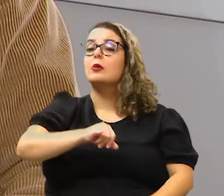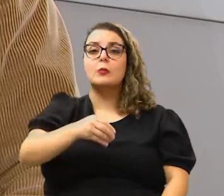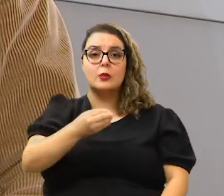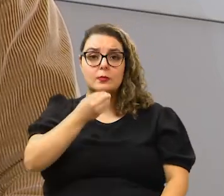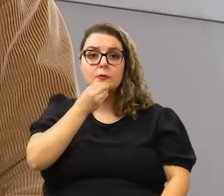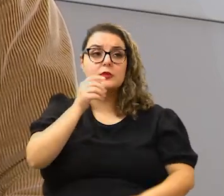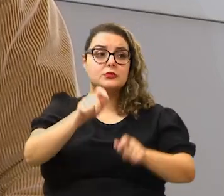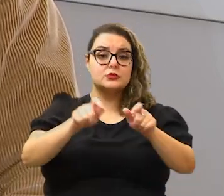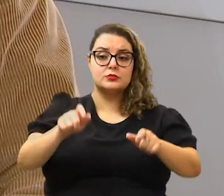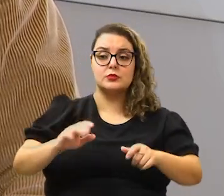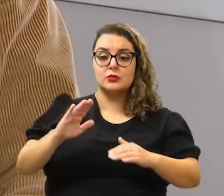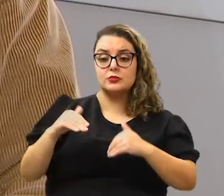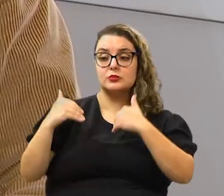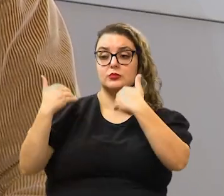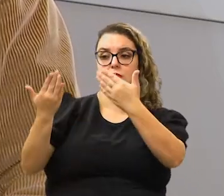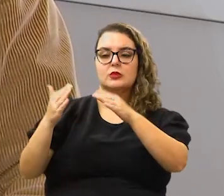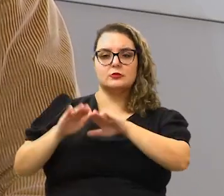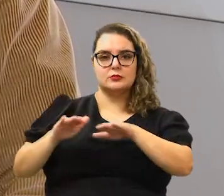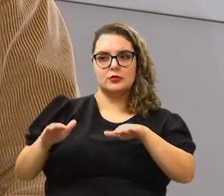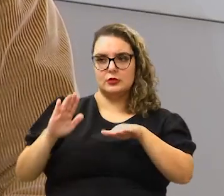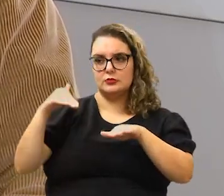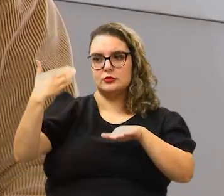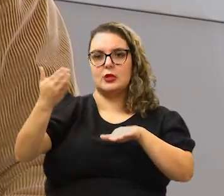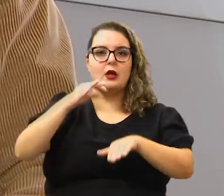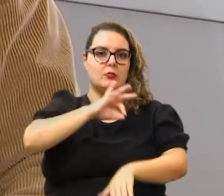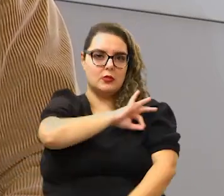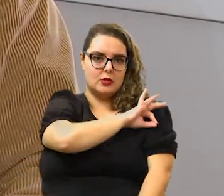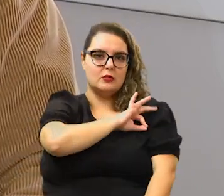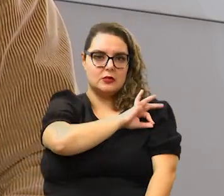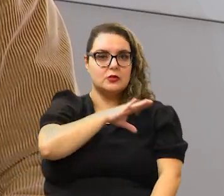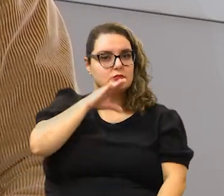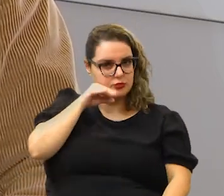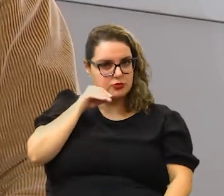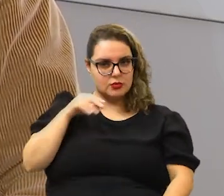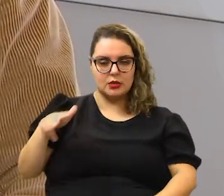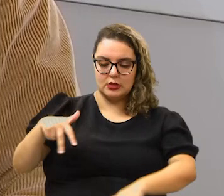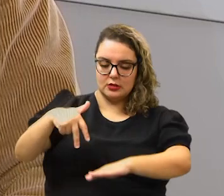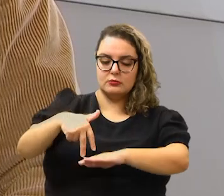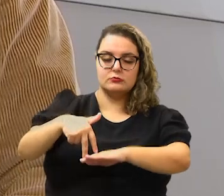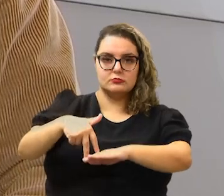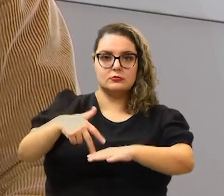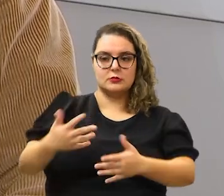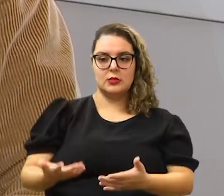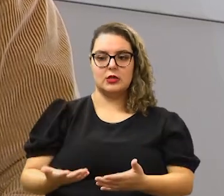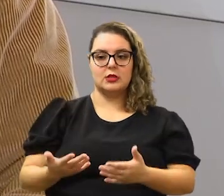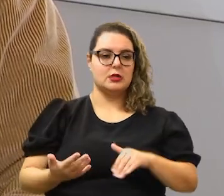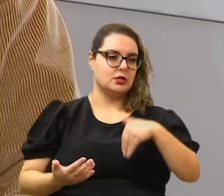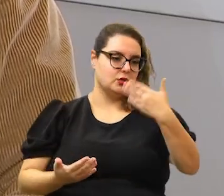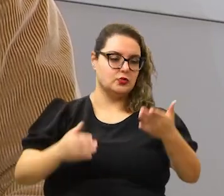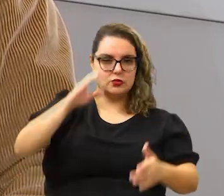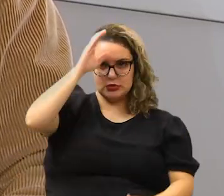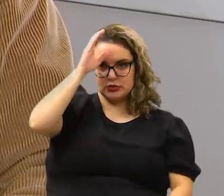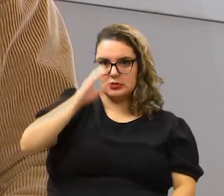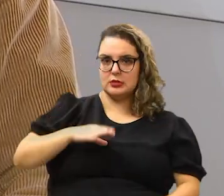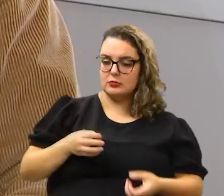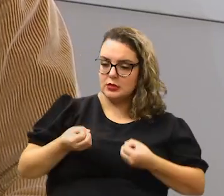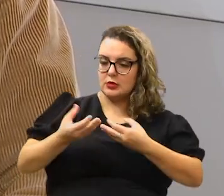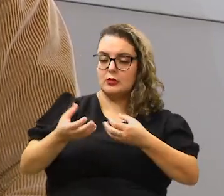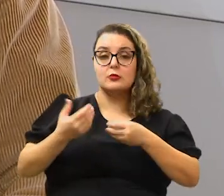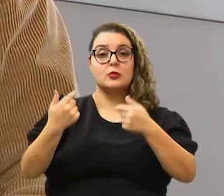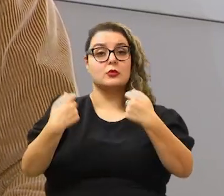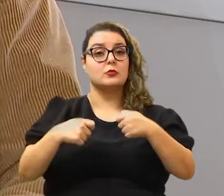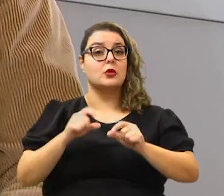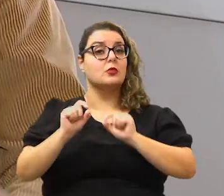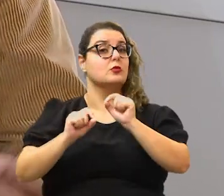aquilo que é necessário, o que está faltando, como não está funcionando ou está funcionando, aquilo que é bom, o que é ruim.